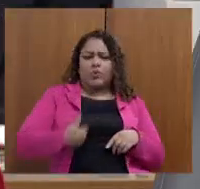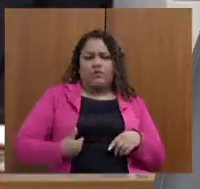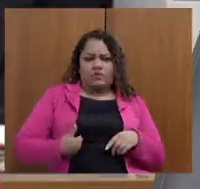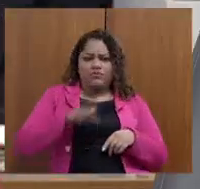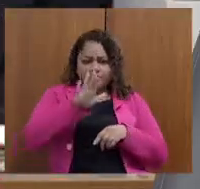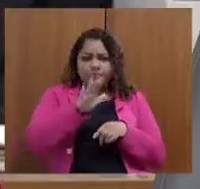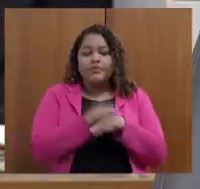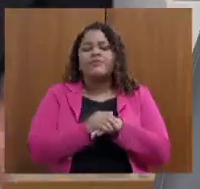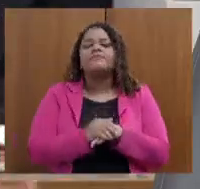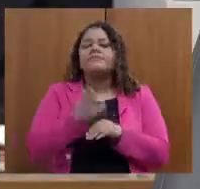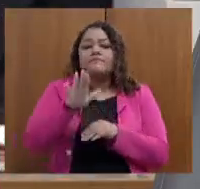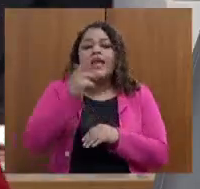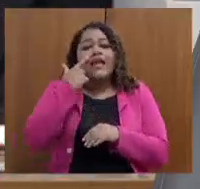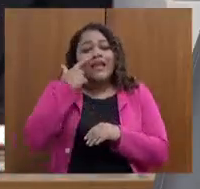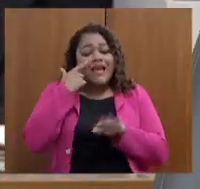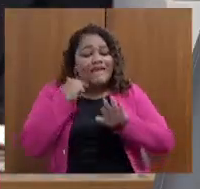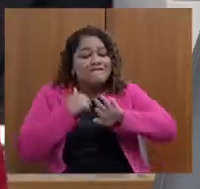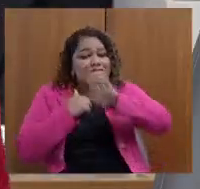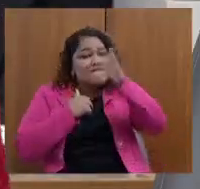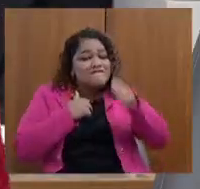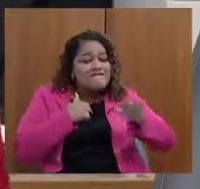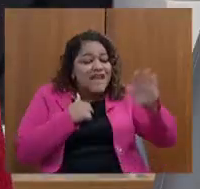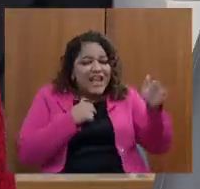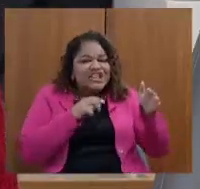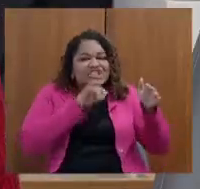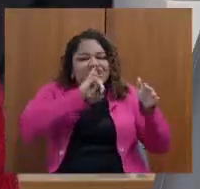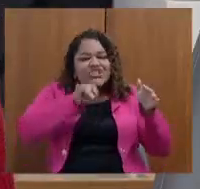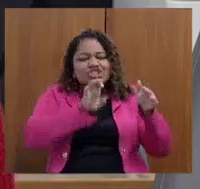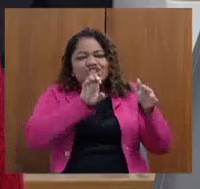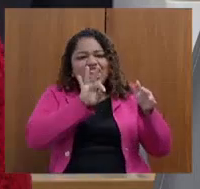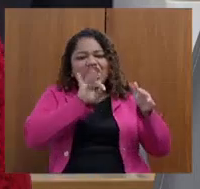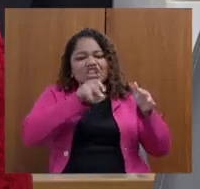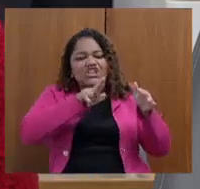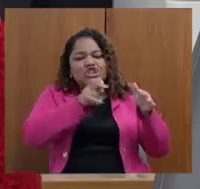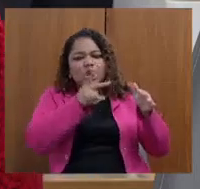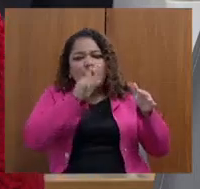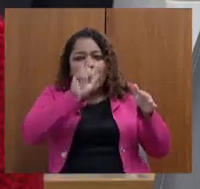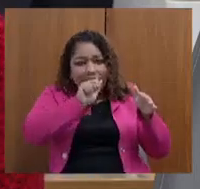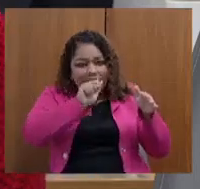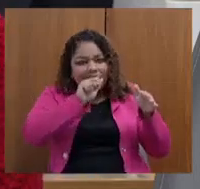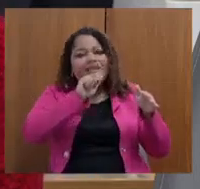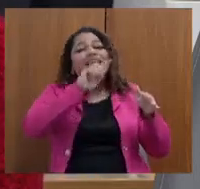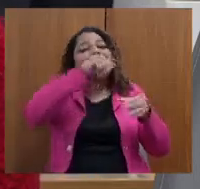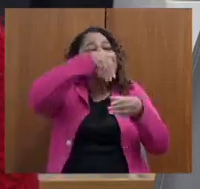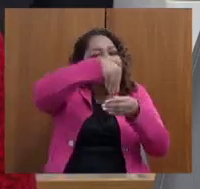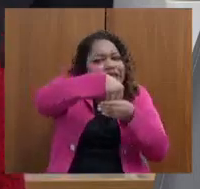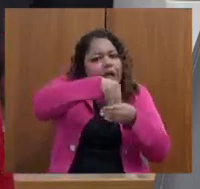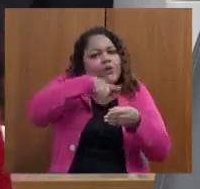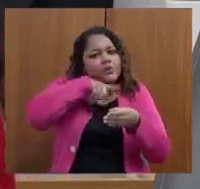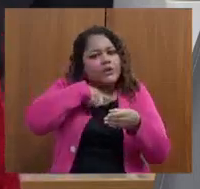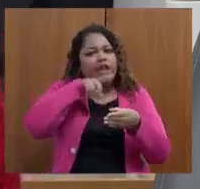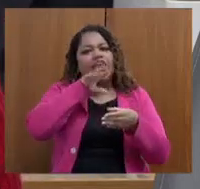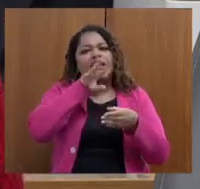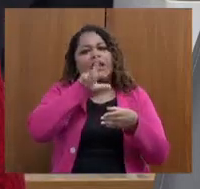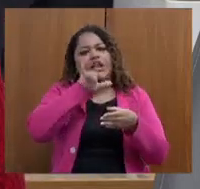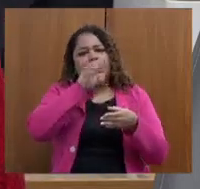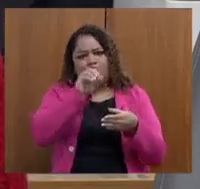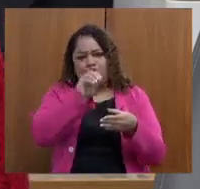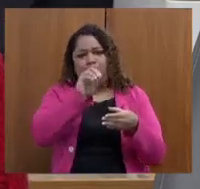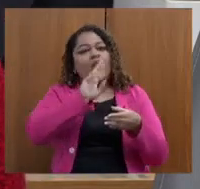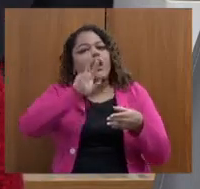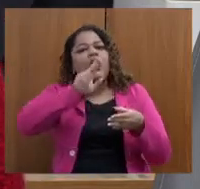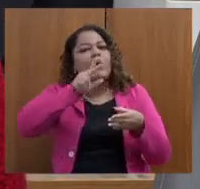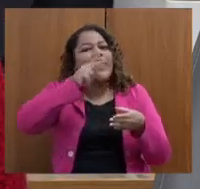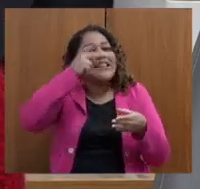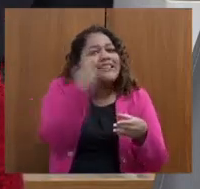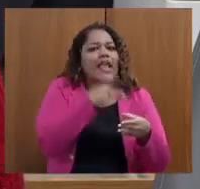tem o lítio não do Vale do lítio Qual é o planejamento do governo que o senhor disse aqui é